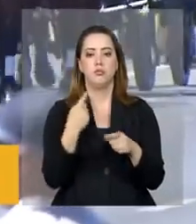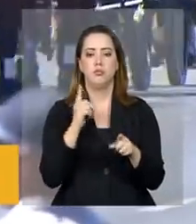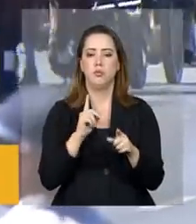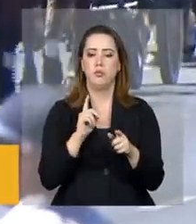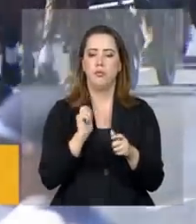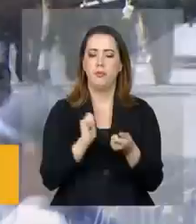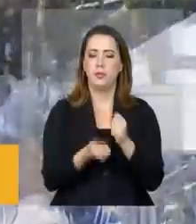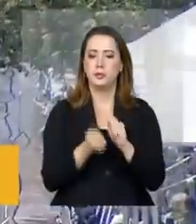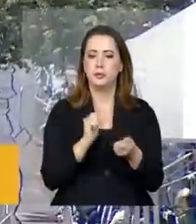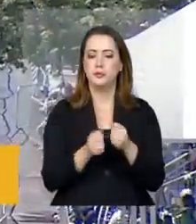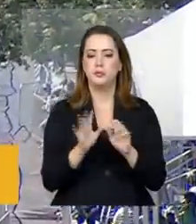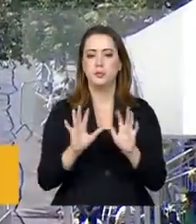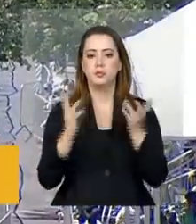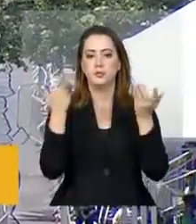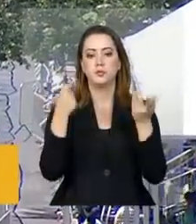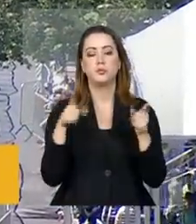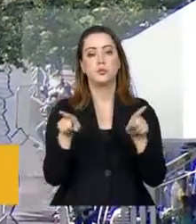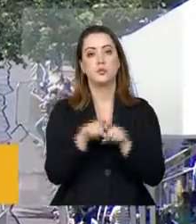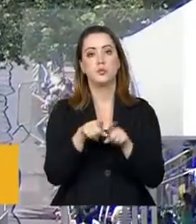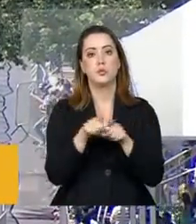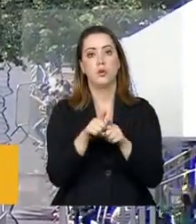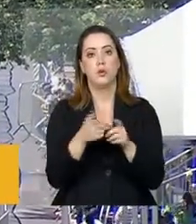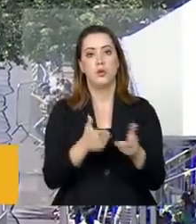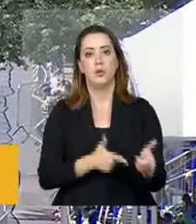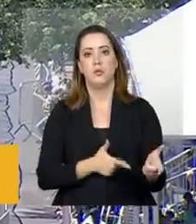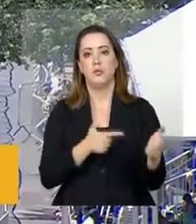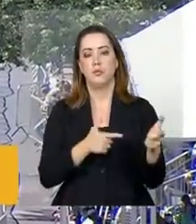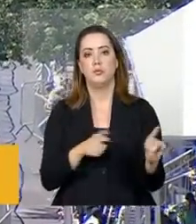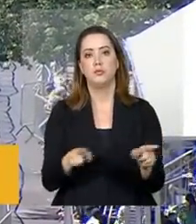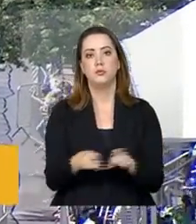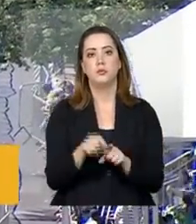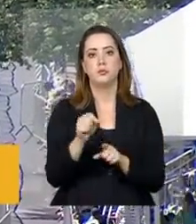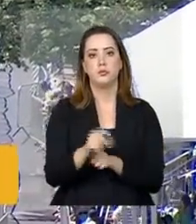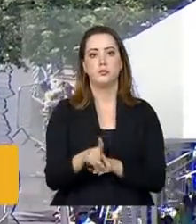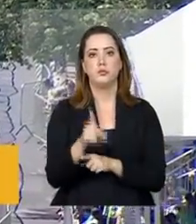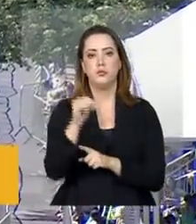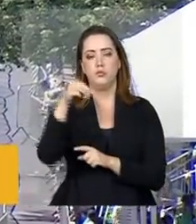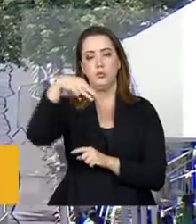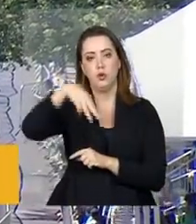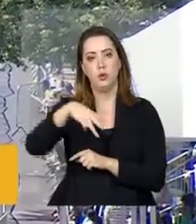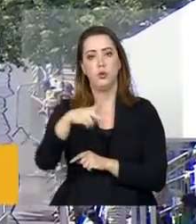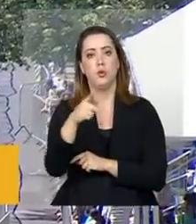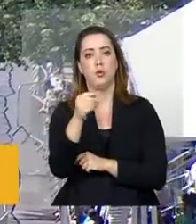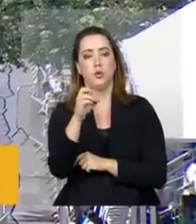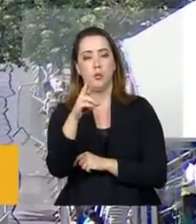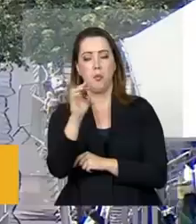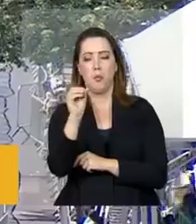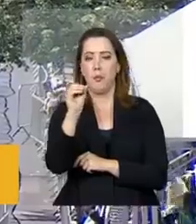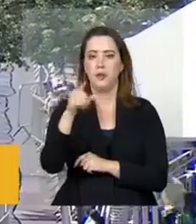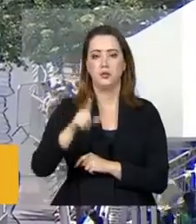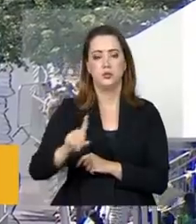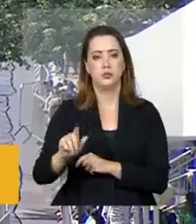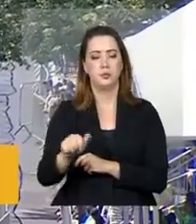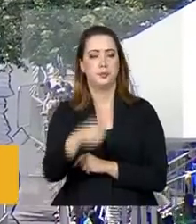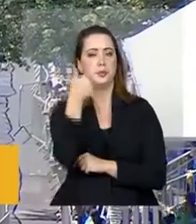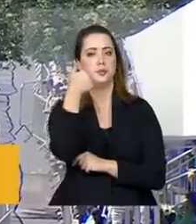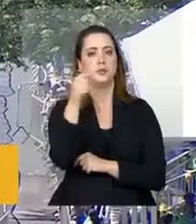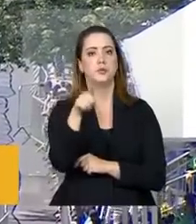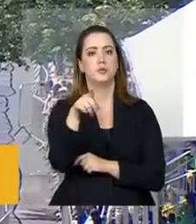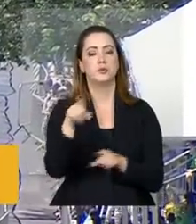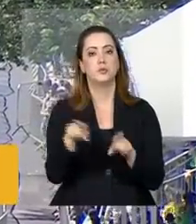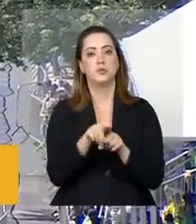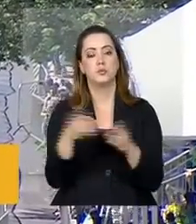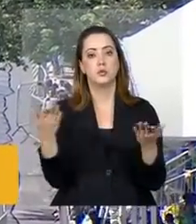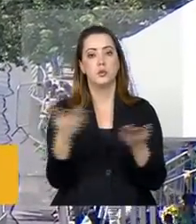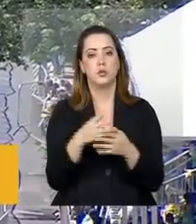do 32º Grupo de Artilharia de Campanha, Grupo Dom Pedro I, com o uniforme da Artilharia do Exército